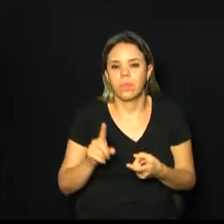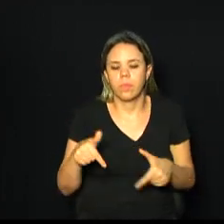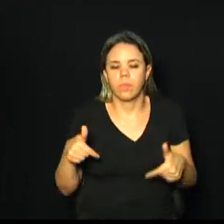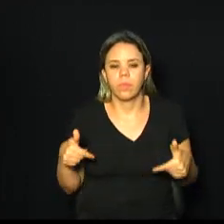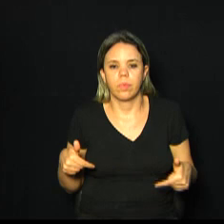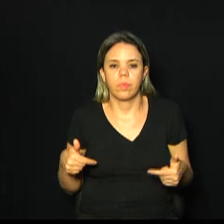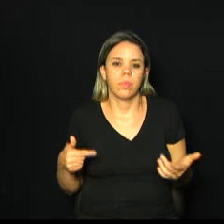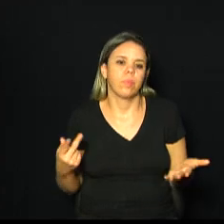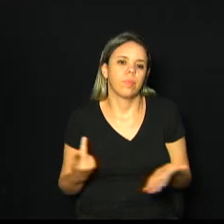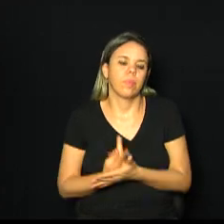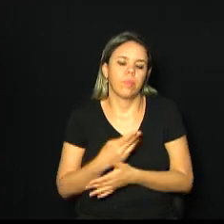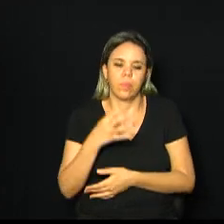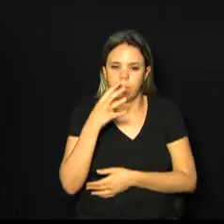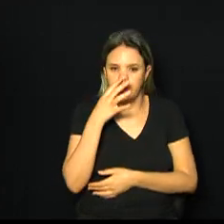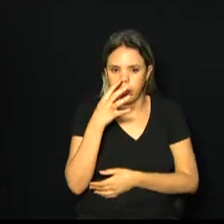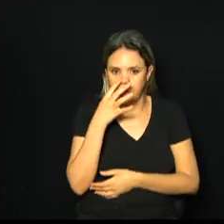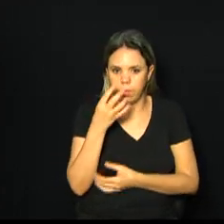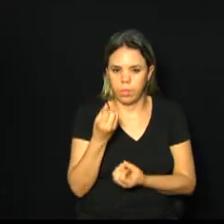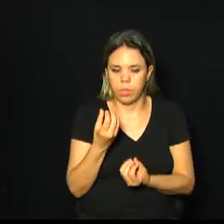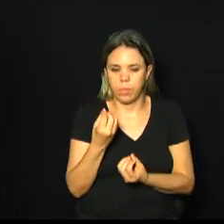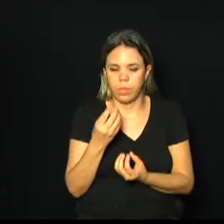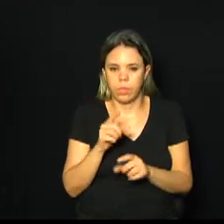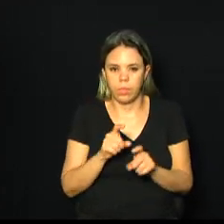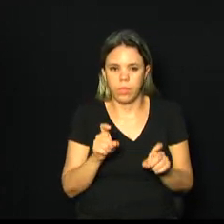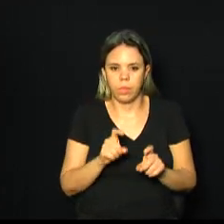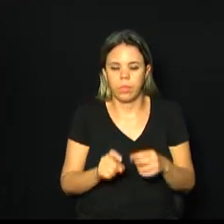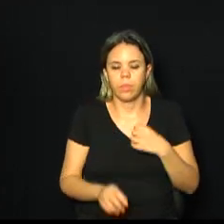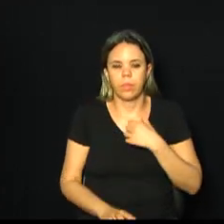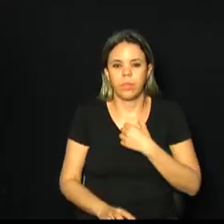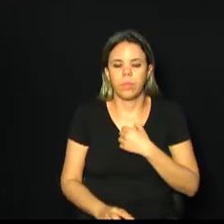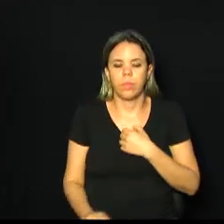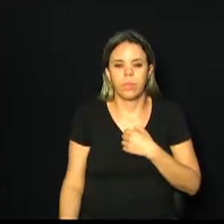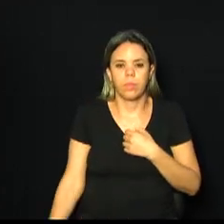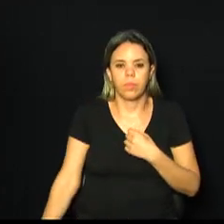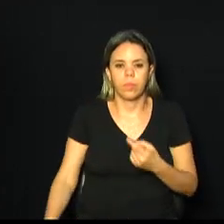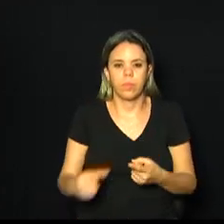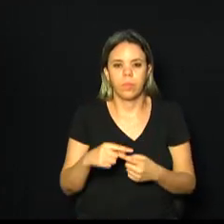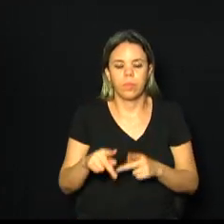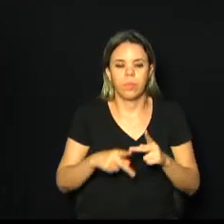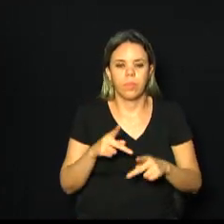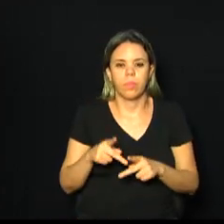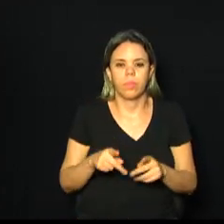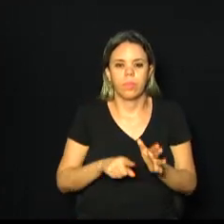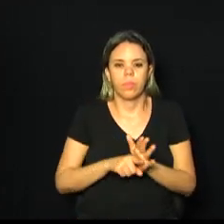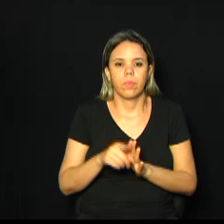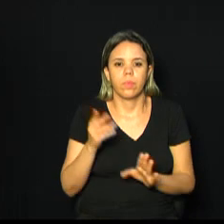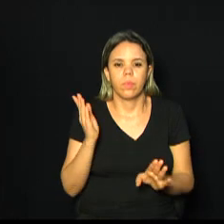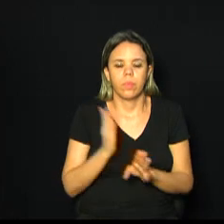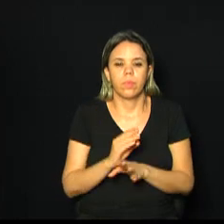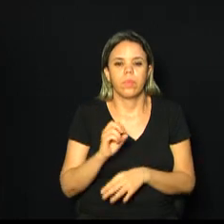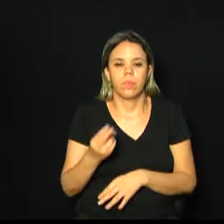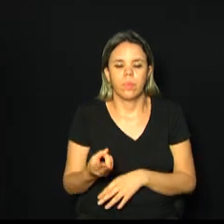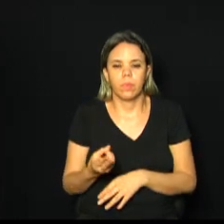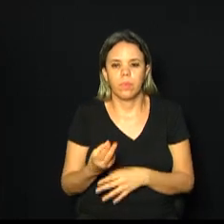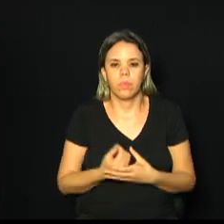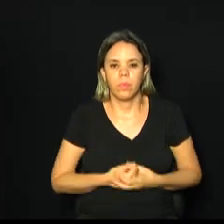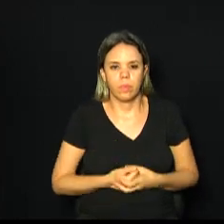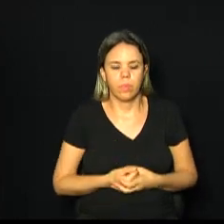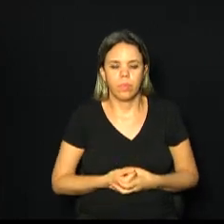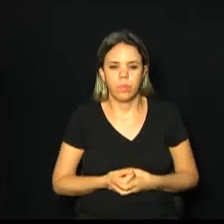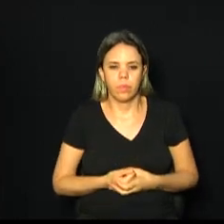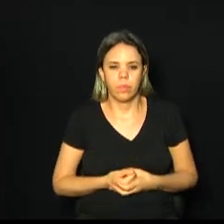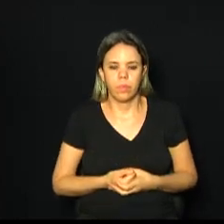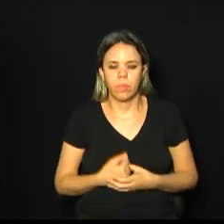de invasão da informação. Porque ela diz pessoas identificadas ou identificáveis.